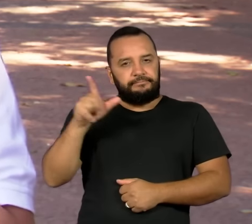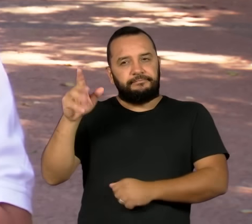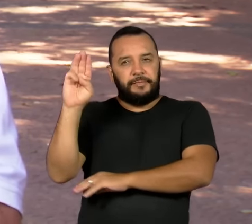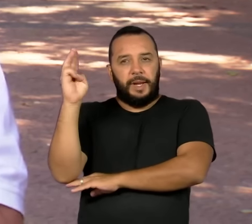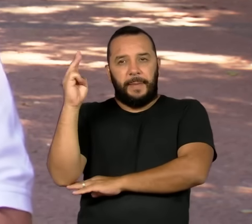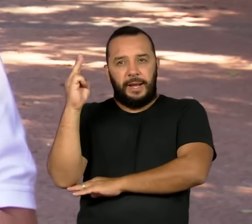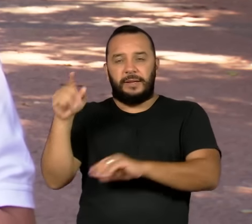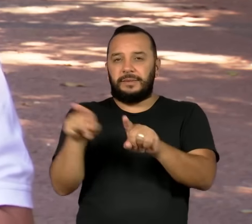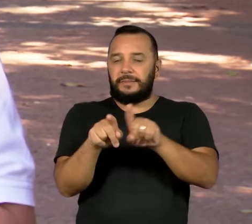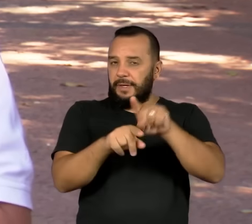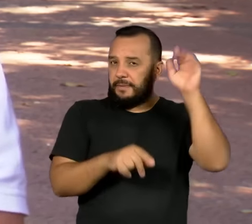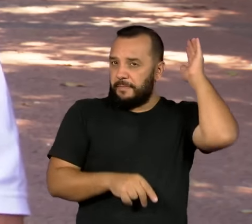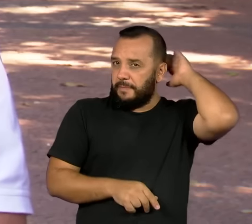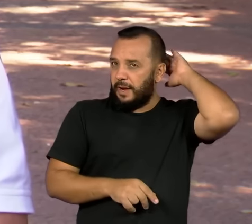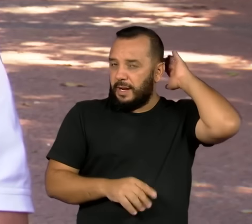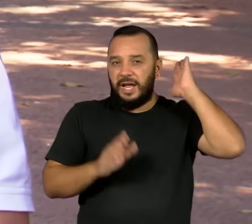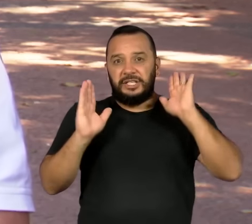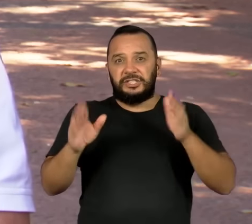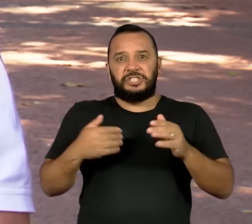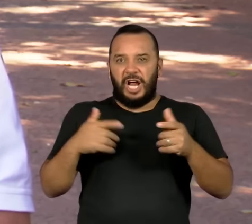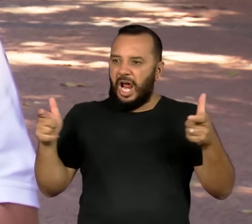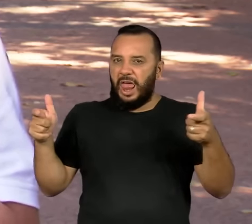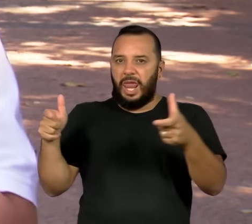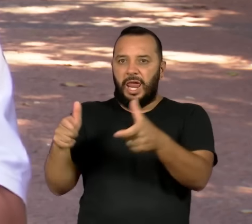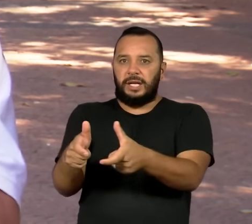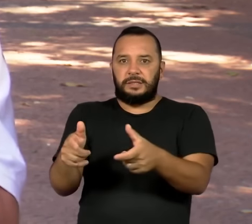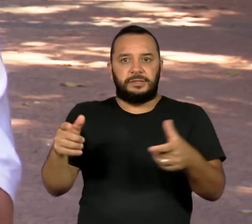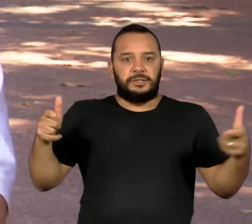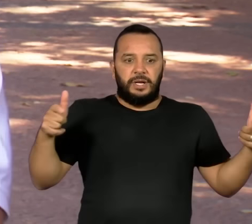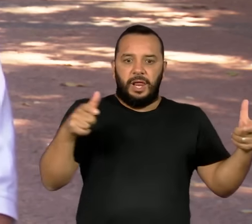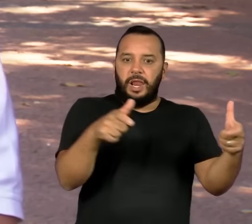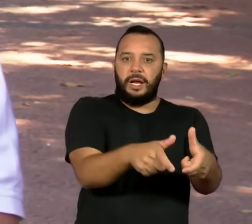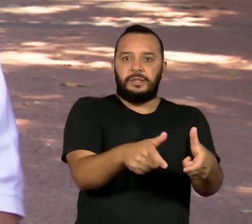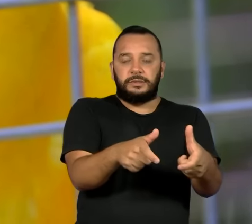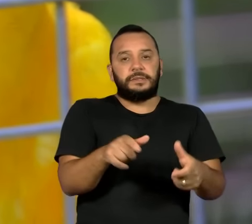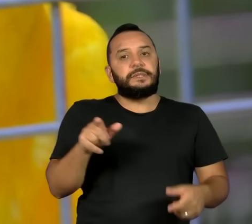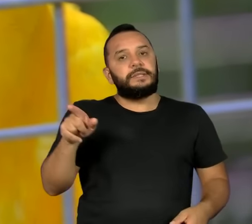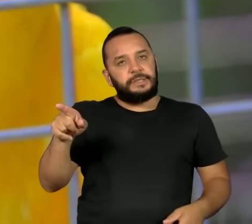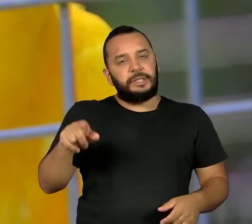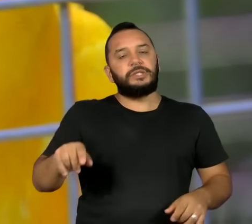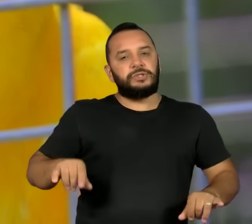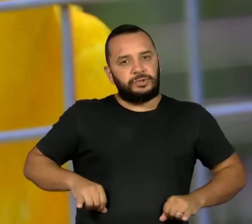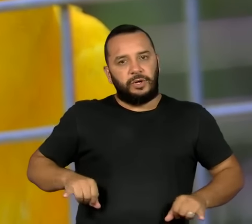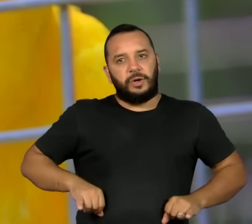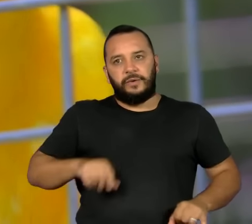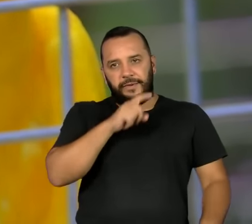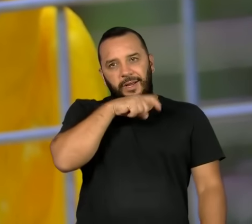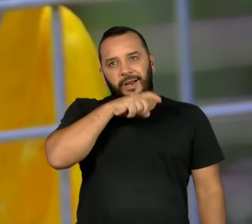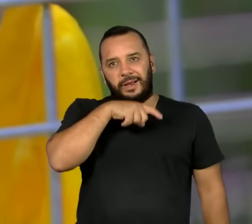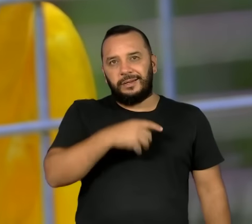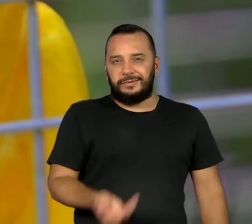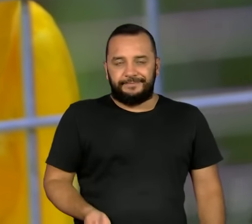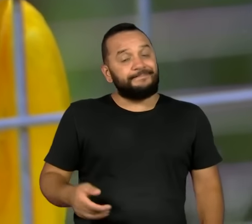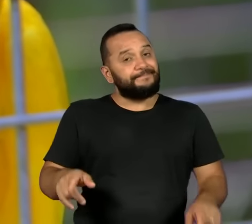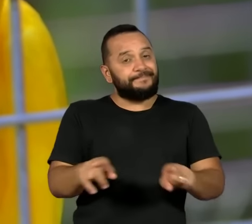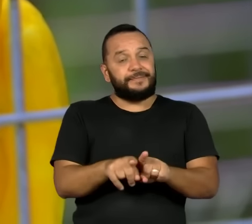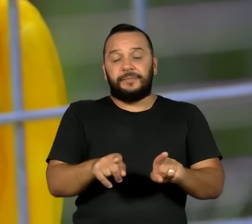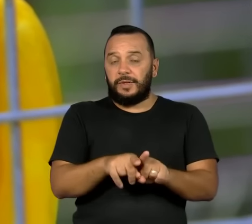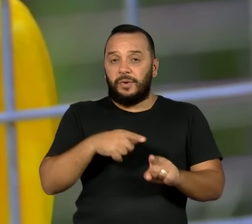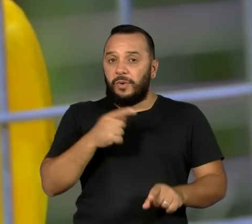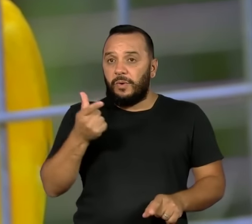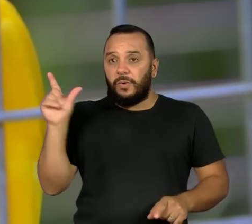a menos de 20% da vegetação original. Então, arara juba sofreu muito com isso. Outro golpe muito duro em cima da arara juba